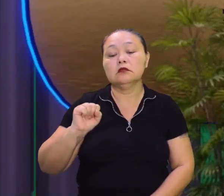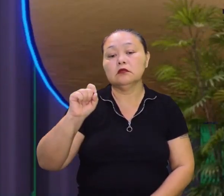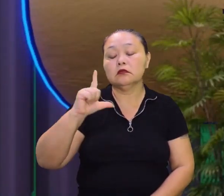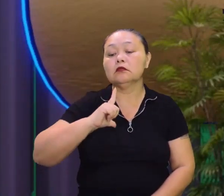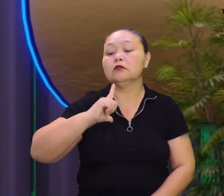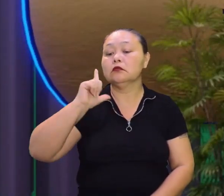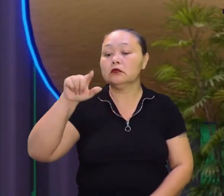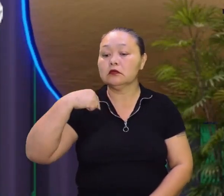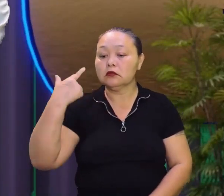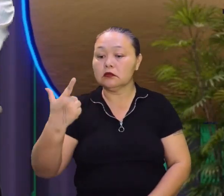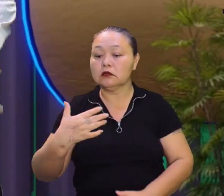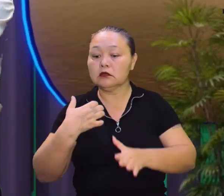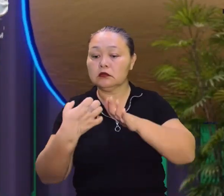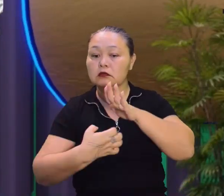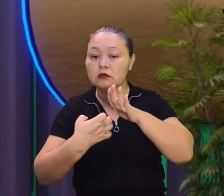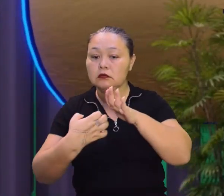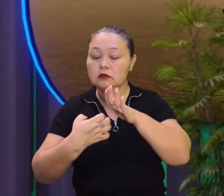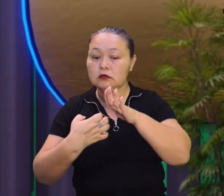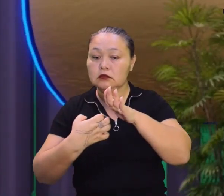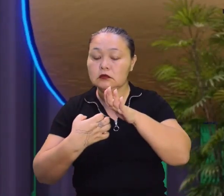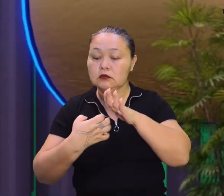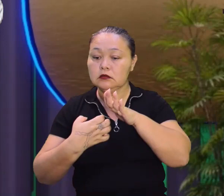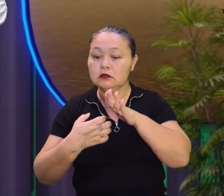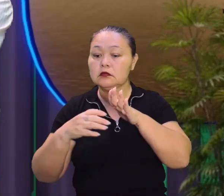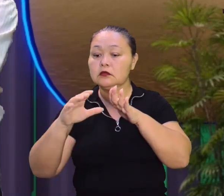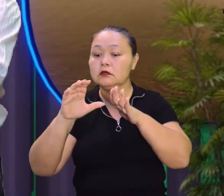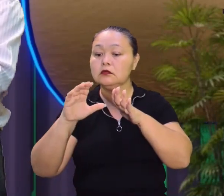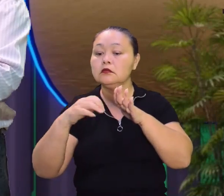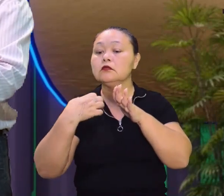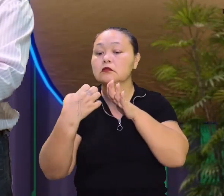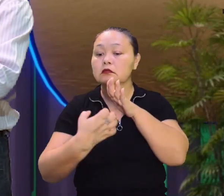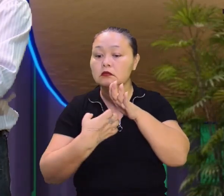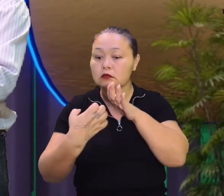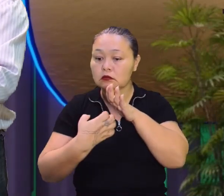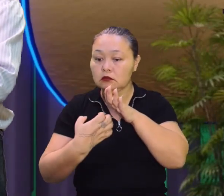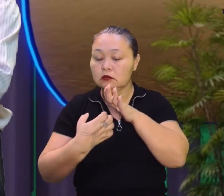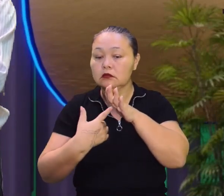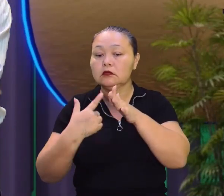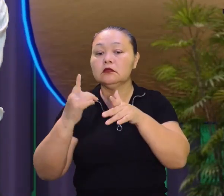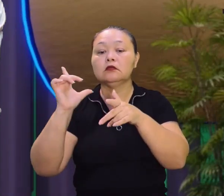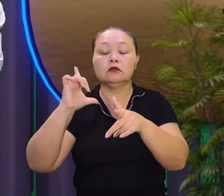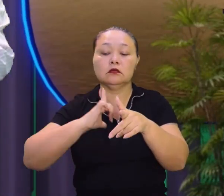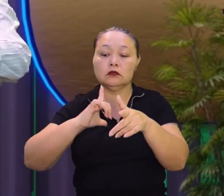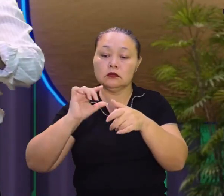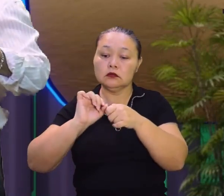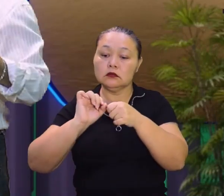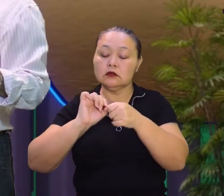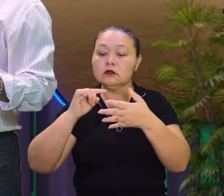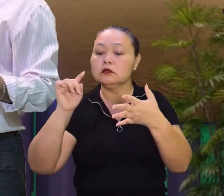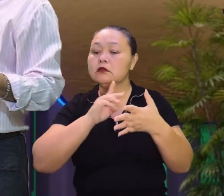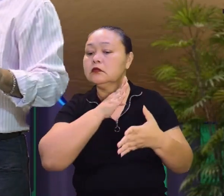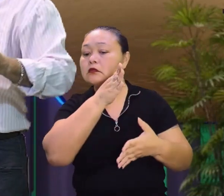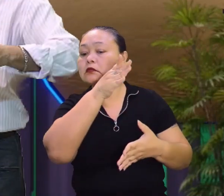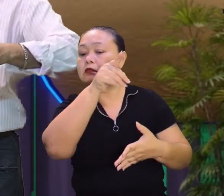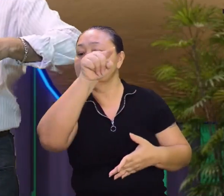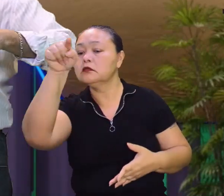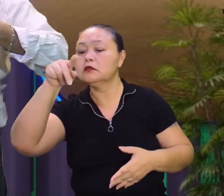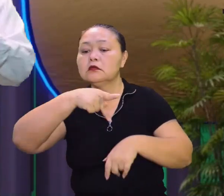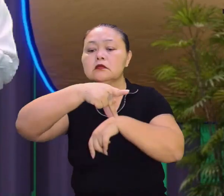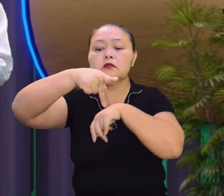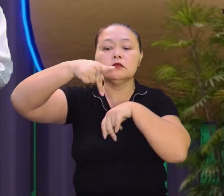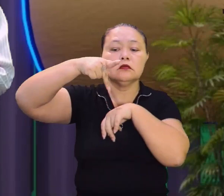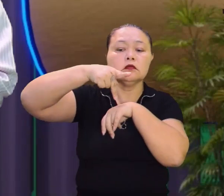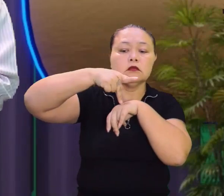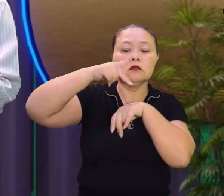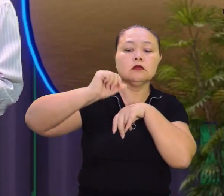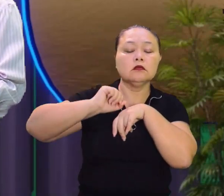uma multinacional, Samsung é uma multinacional que está presente em todo o mundo e em